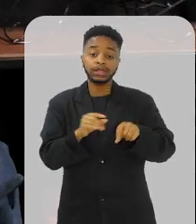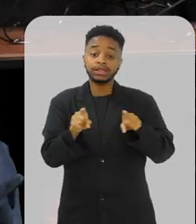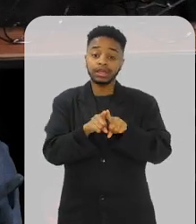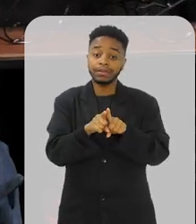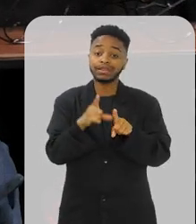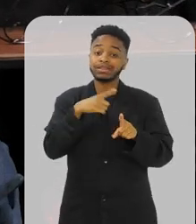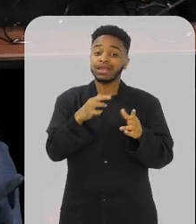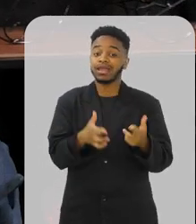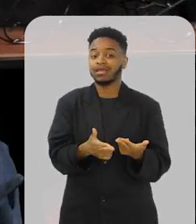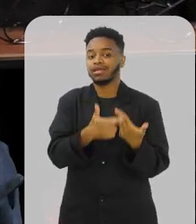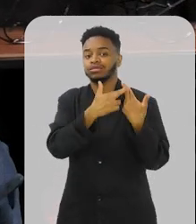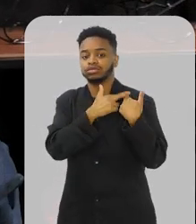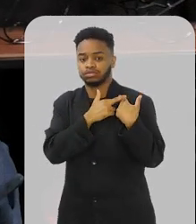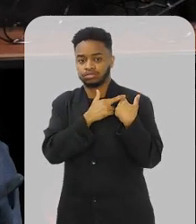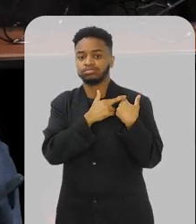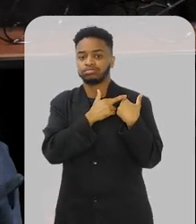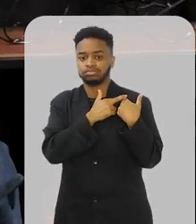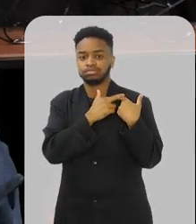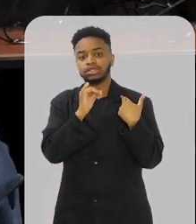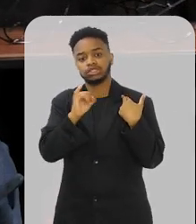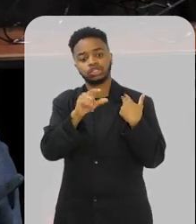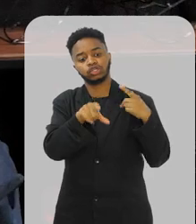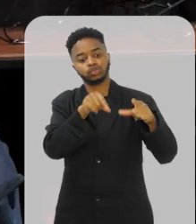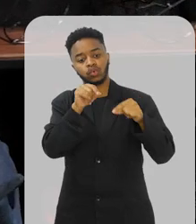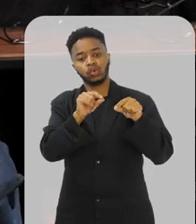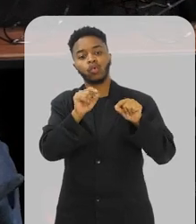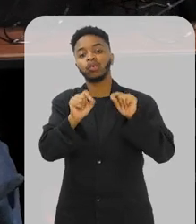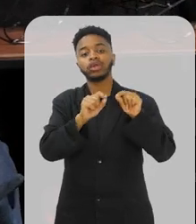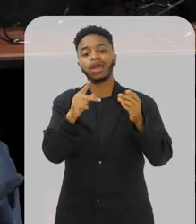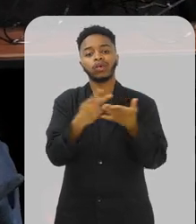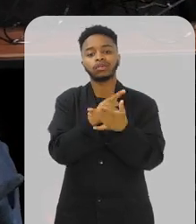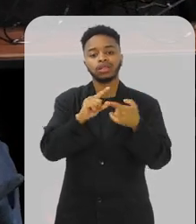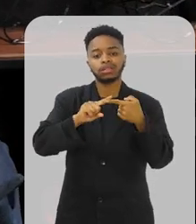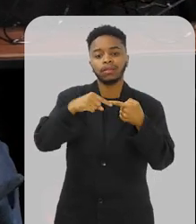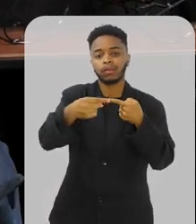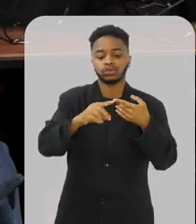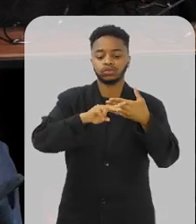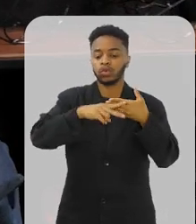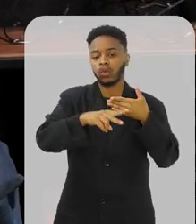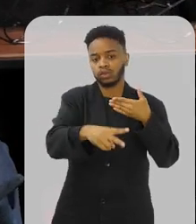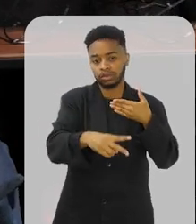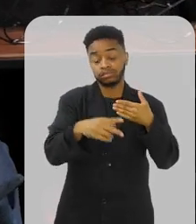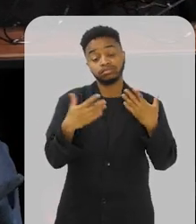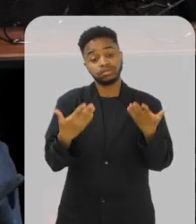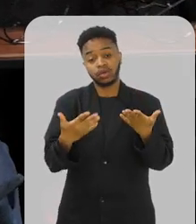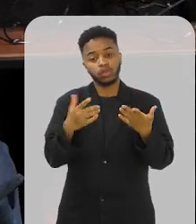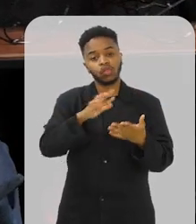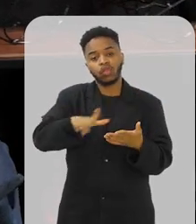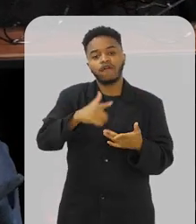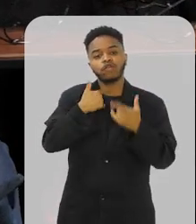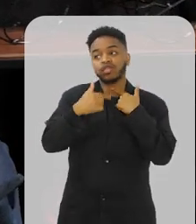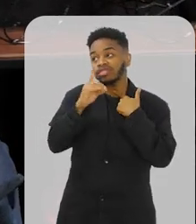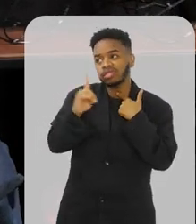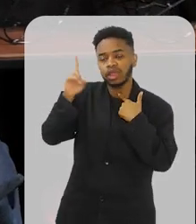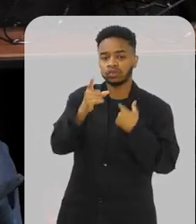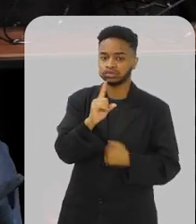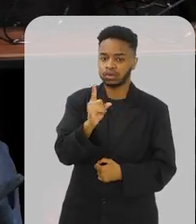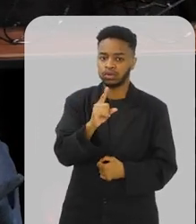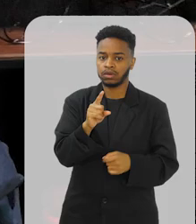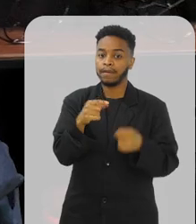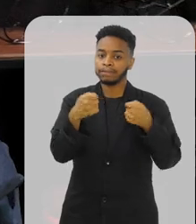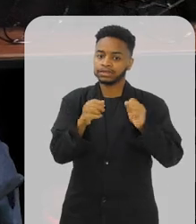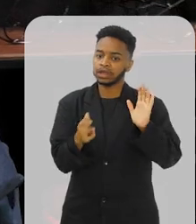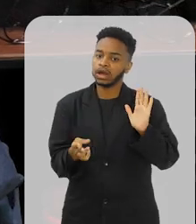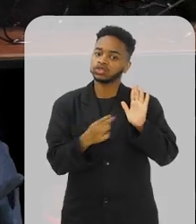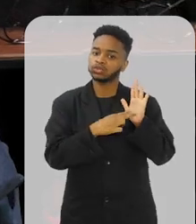é responsável pelas suas consequências. Então, tira da conta de Deus e